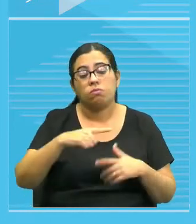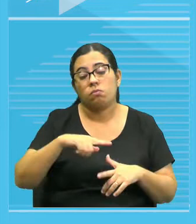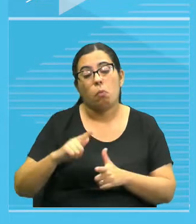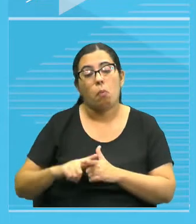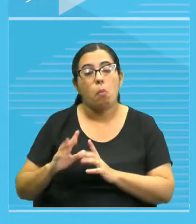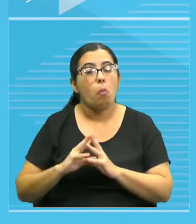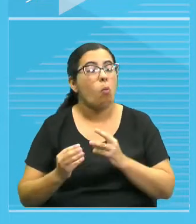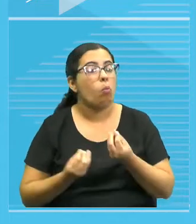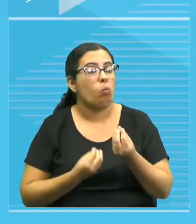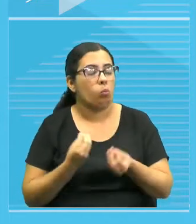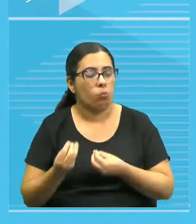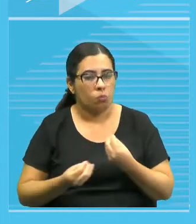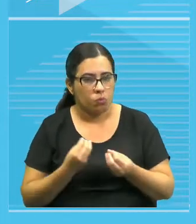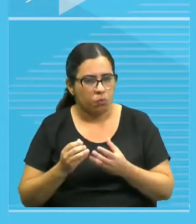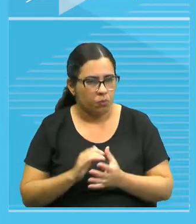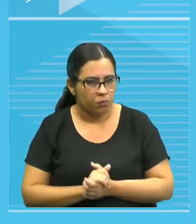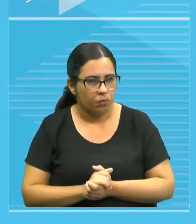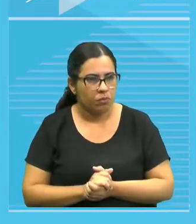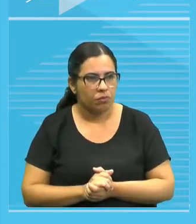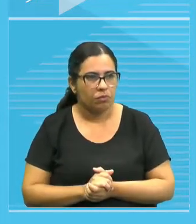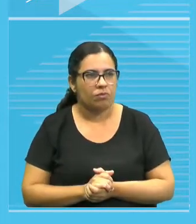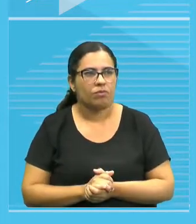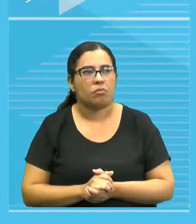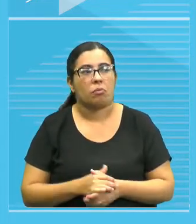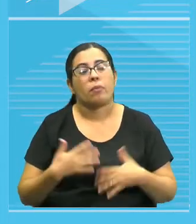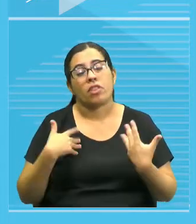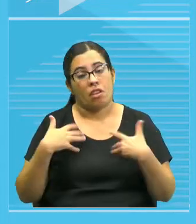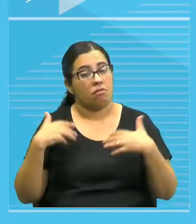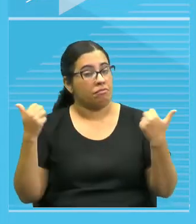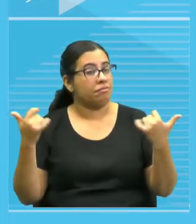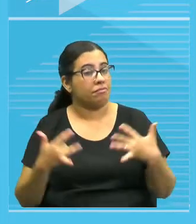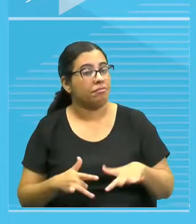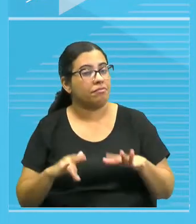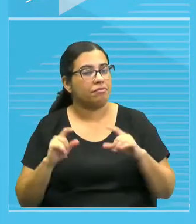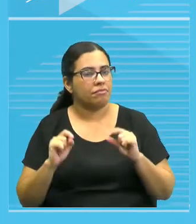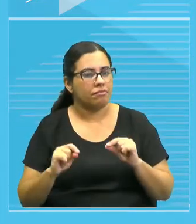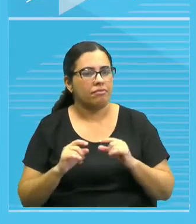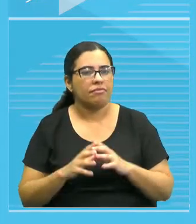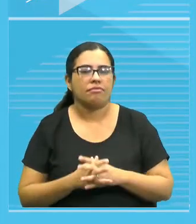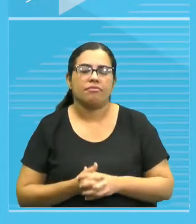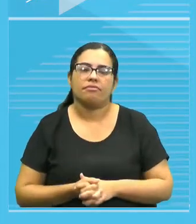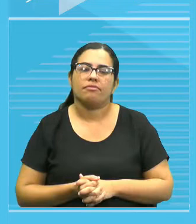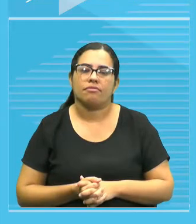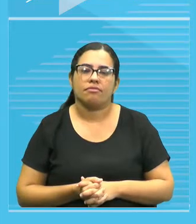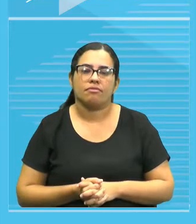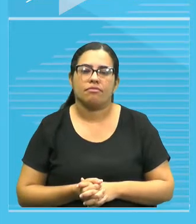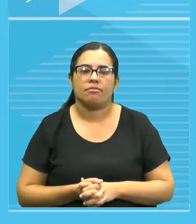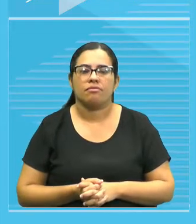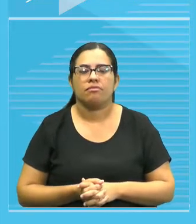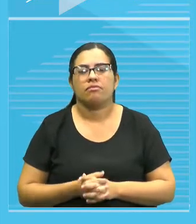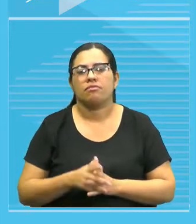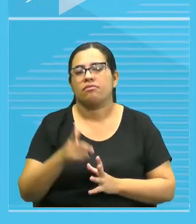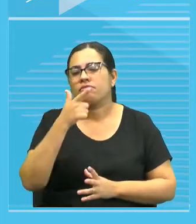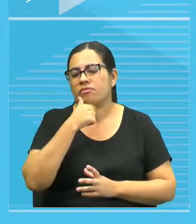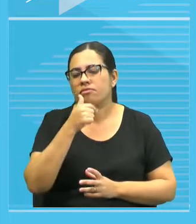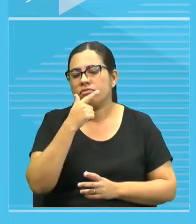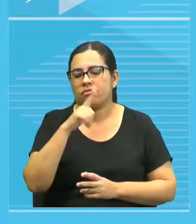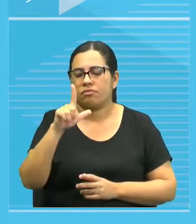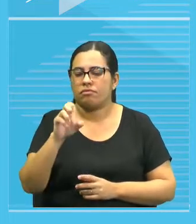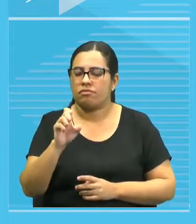resolver. Eu queria fazer aqui uma observação. O Leandro Carnal,